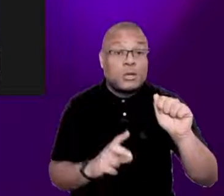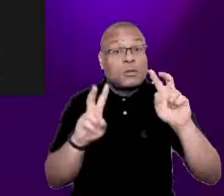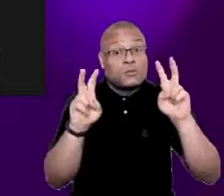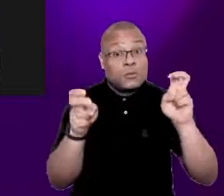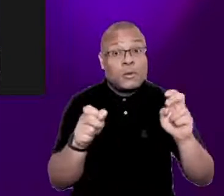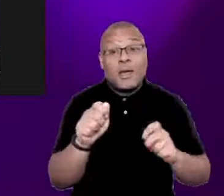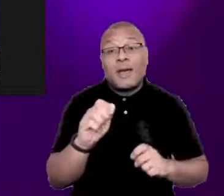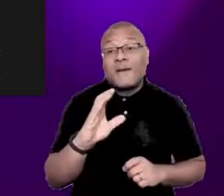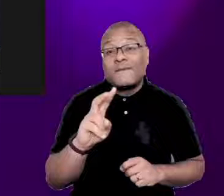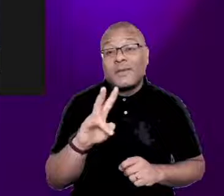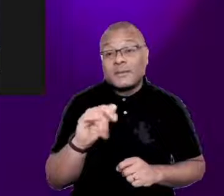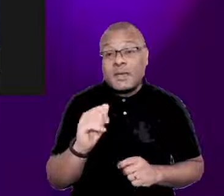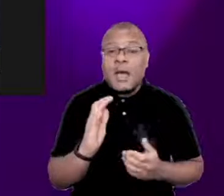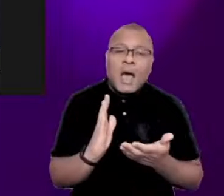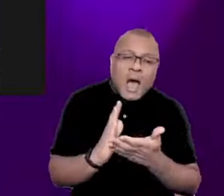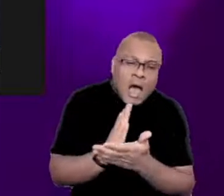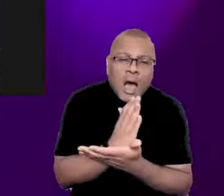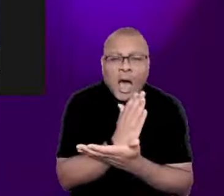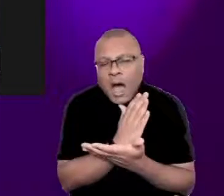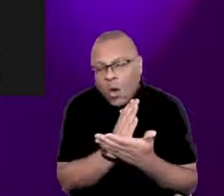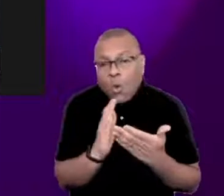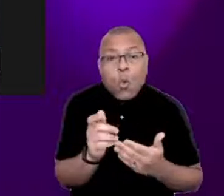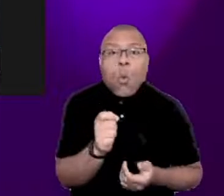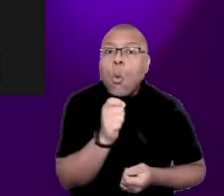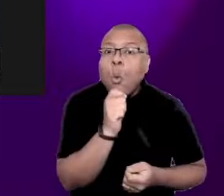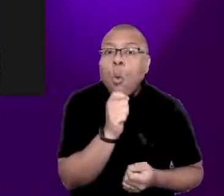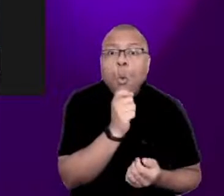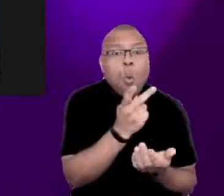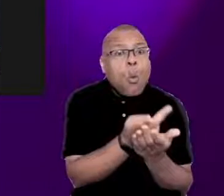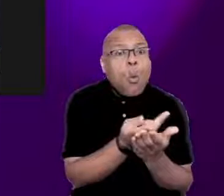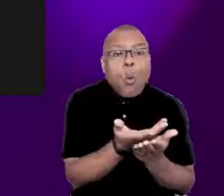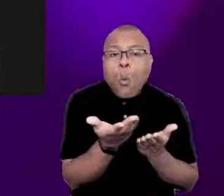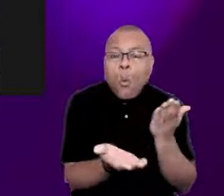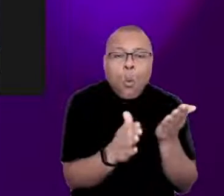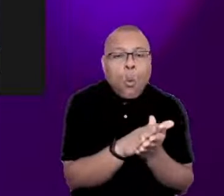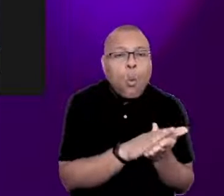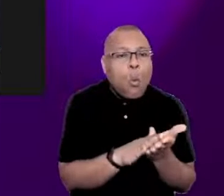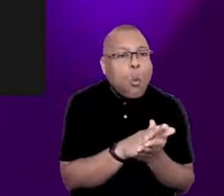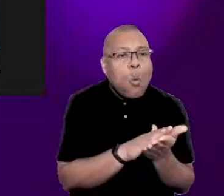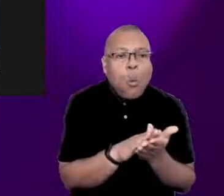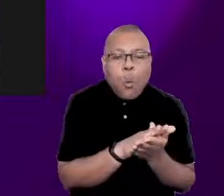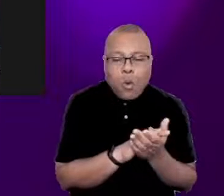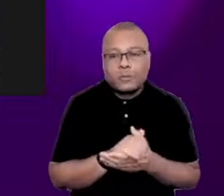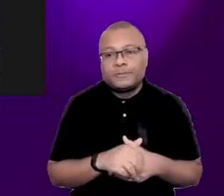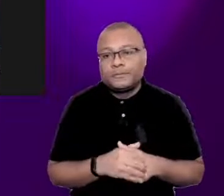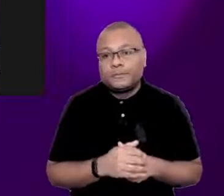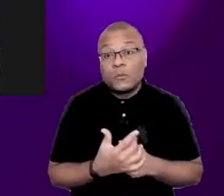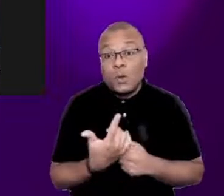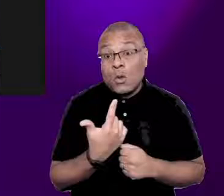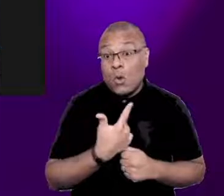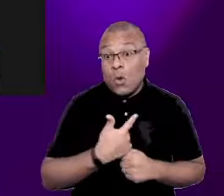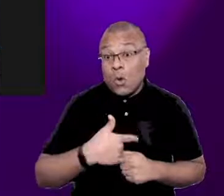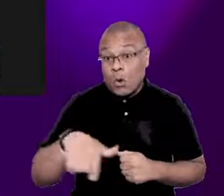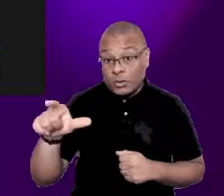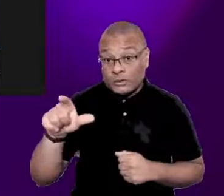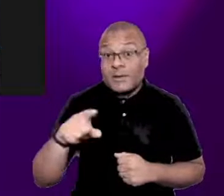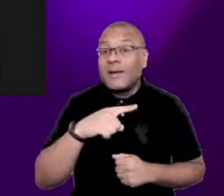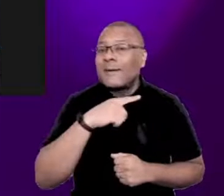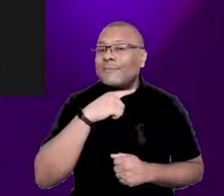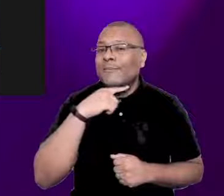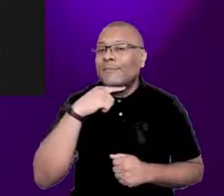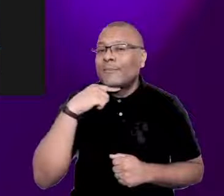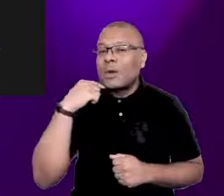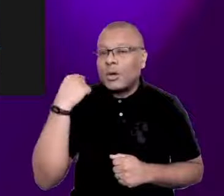com algumas regiões em saúde sem nenhum paciente tratado com trombólise. Agora, olhem a letalidade,